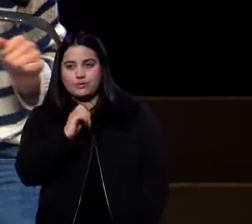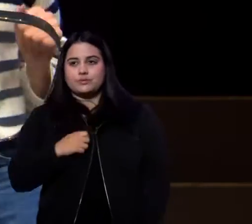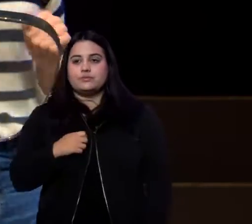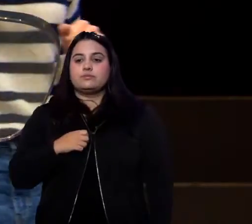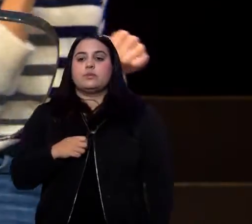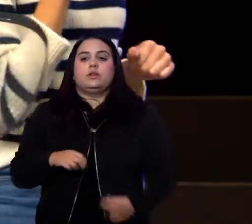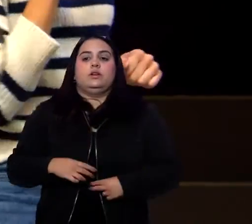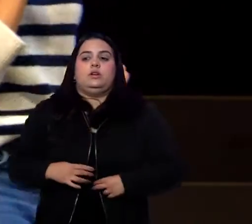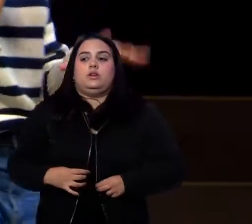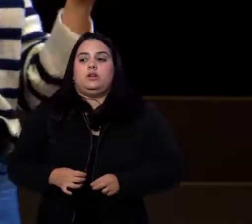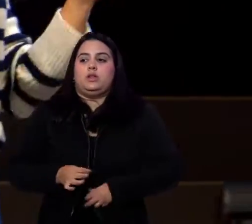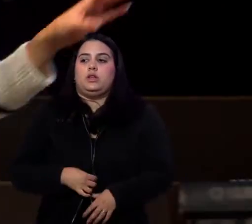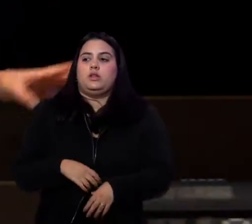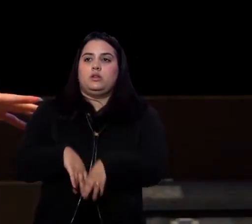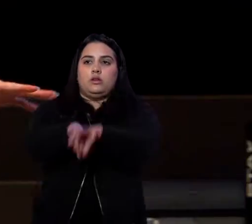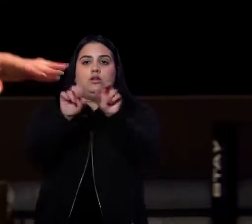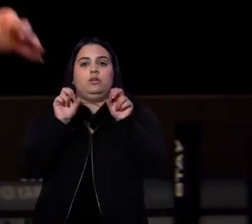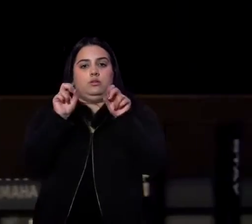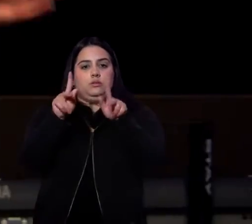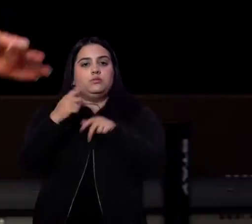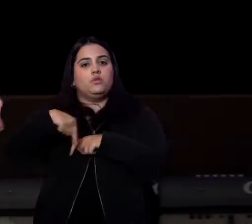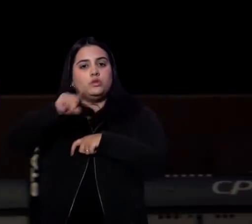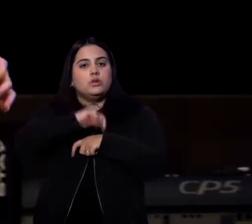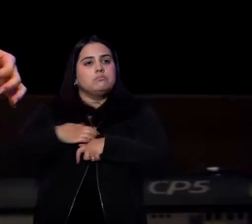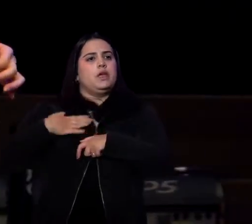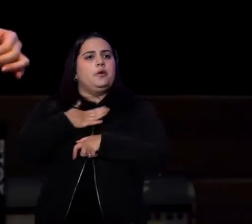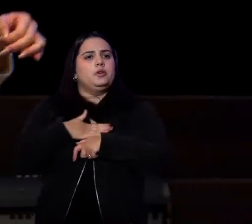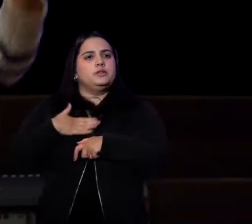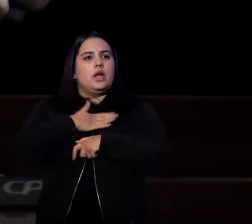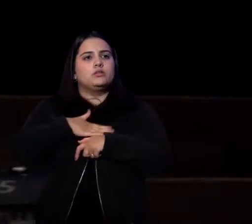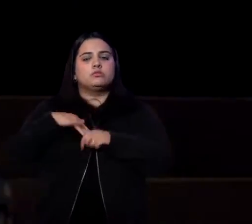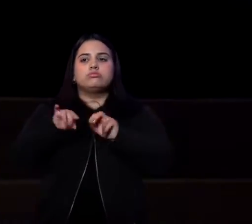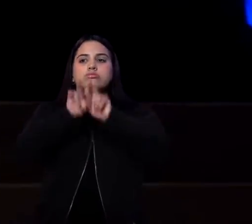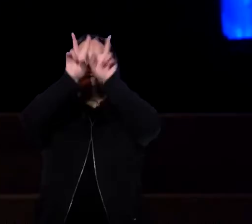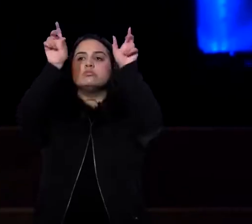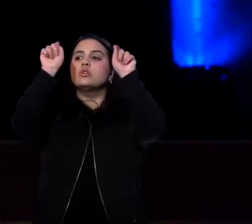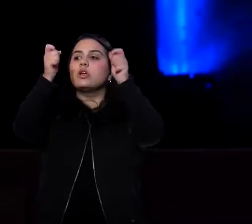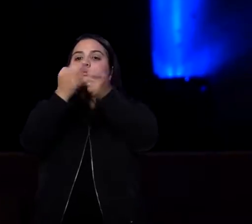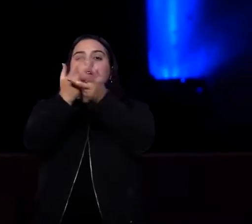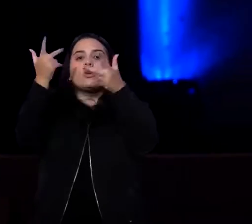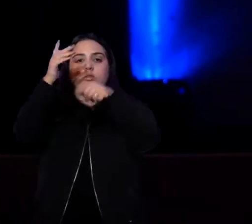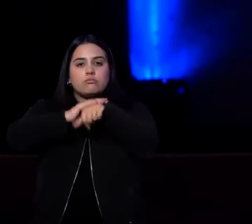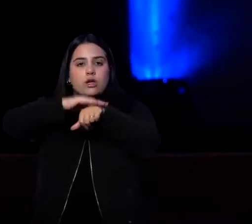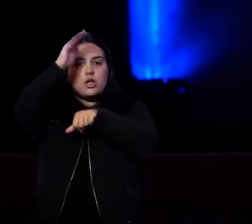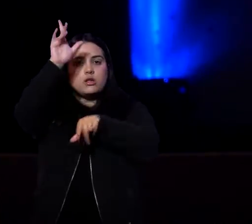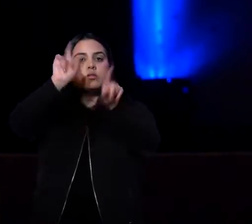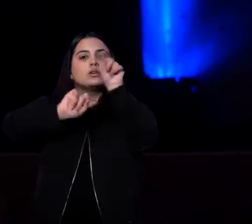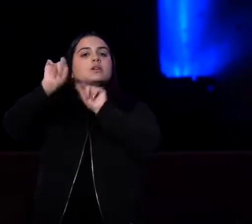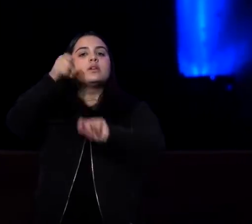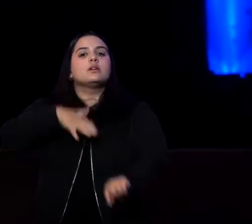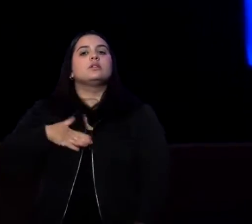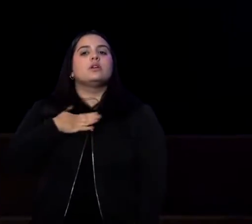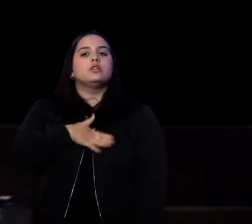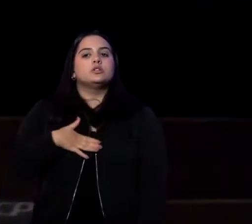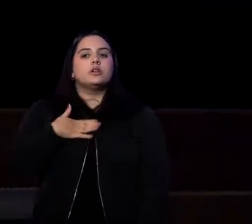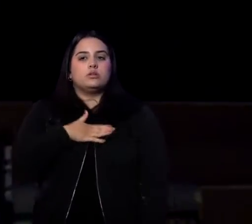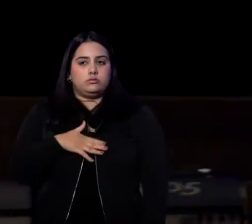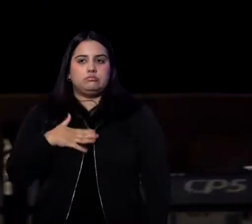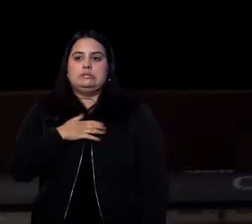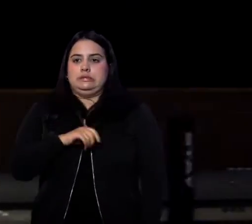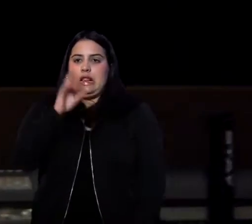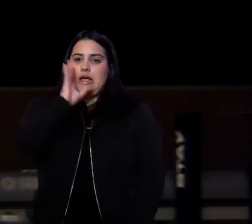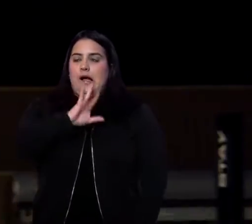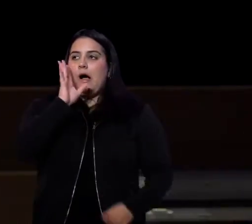Tá bom, vamos lá. Quem aqui tem gostado da campanha que a gente tá? Coisas maiores. Quem que tá gostando? Muito